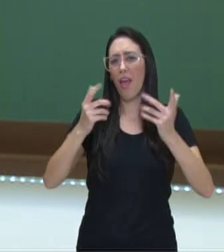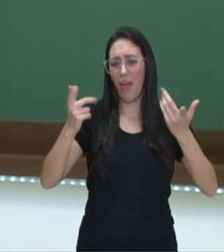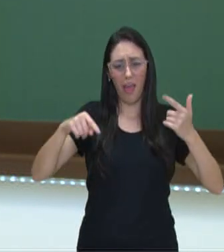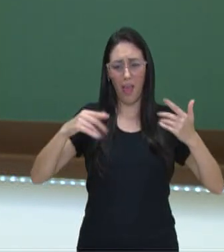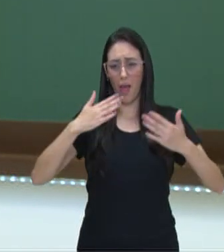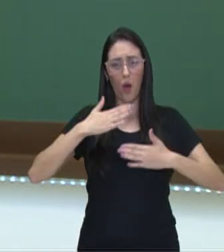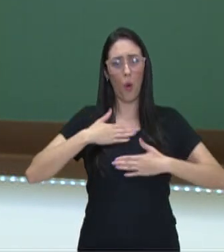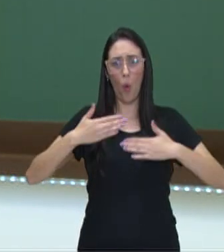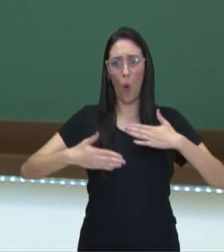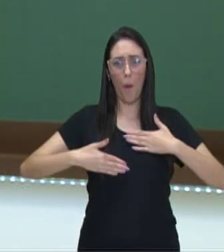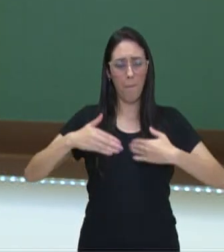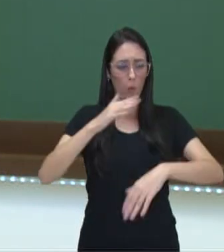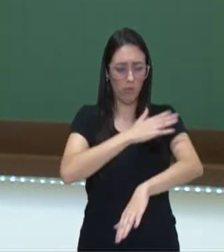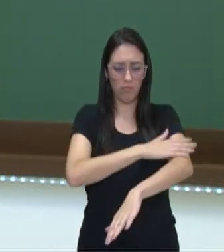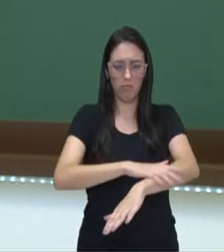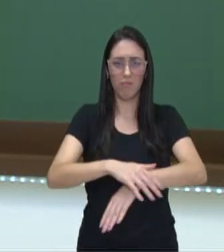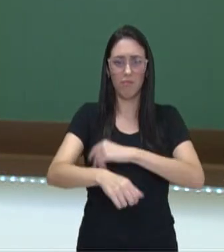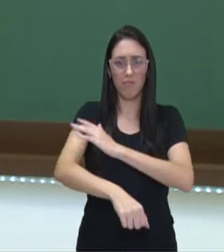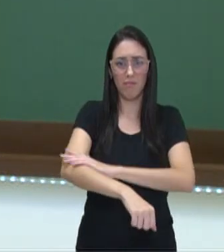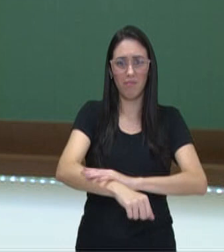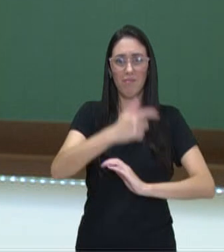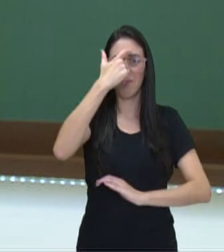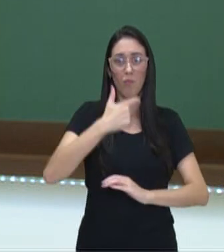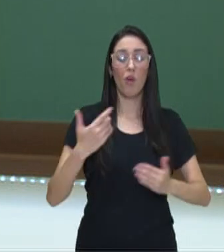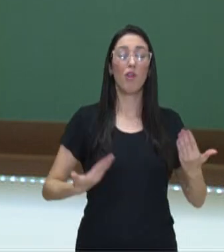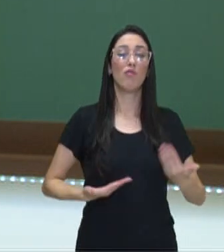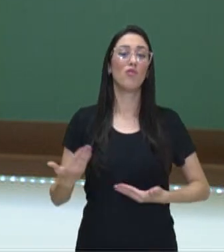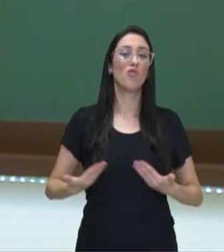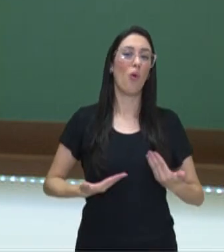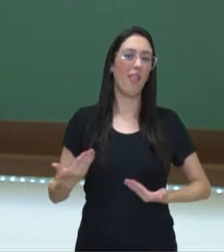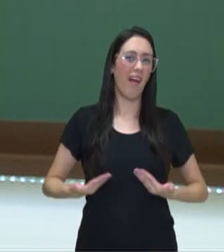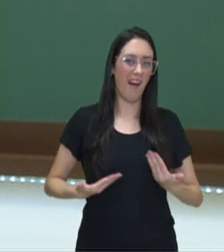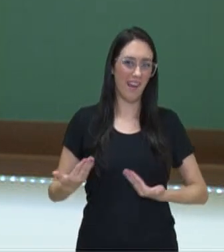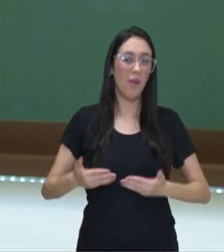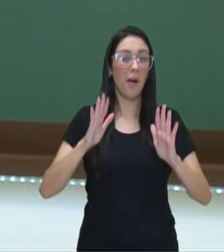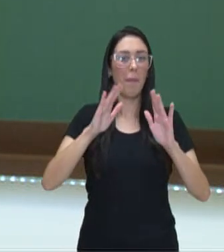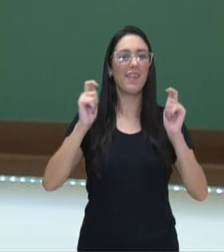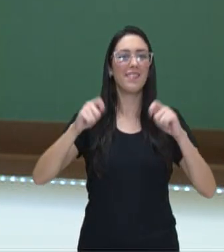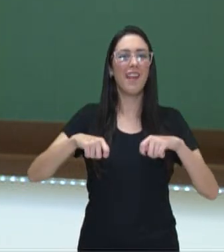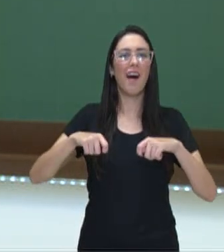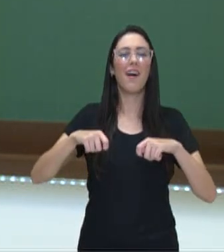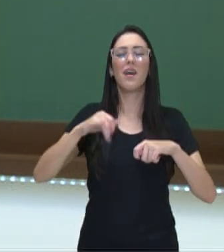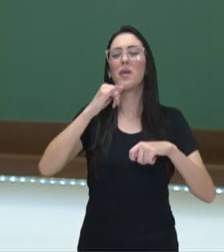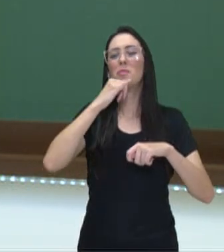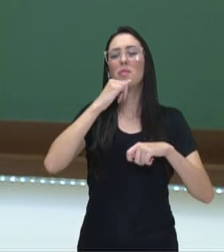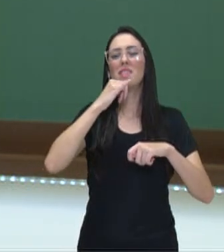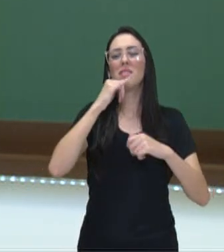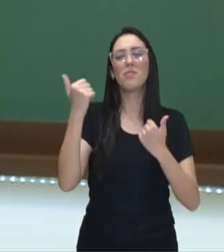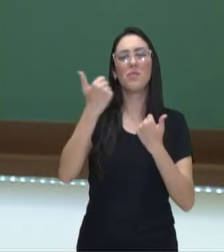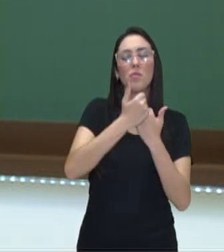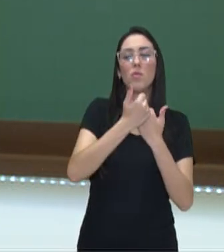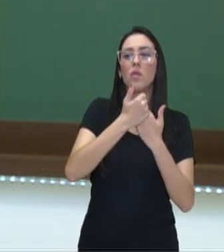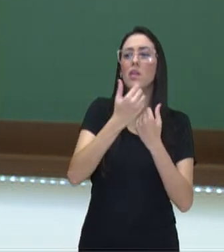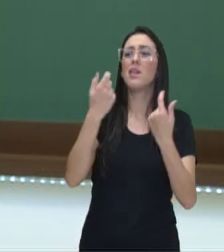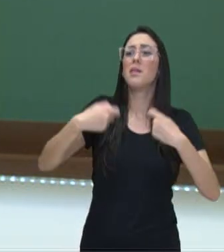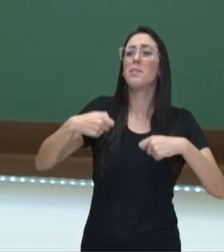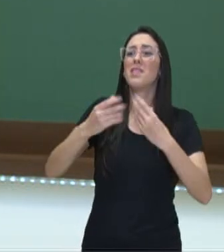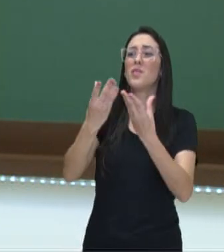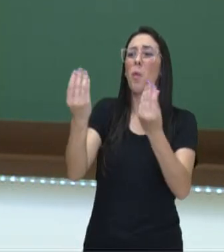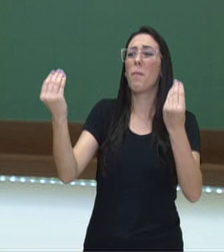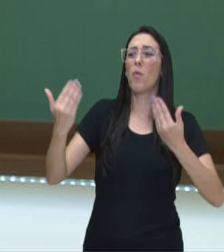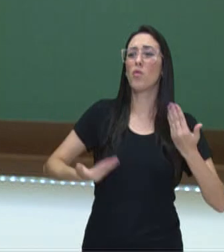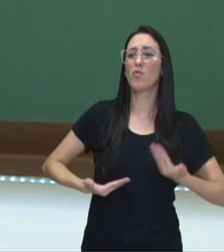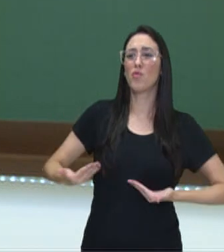humano, nesse caso do corpo do trabalhador. Ao invés de dizer precisava-se de muitos trabalhadores para o trabalho